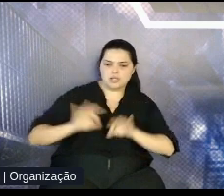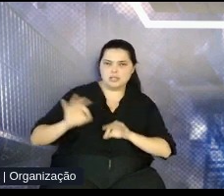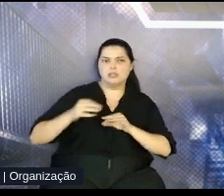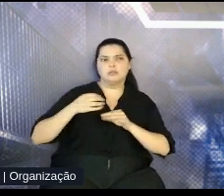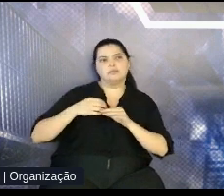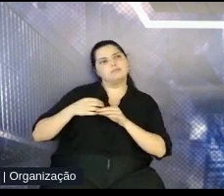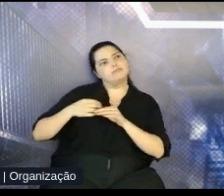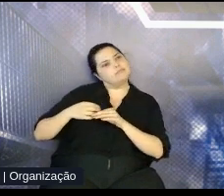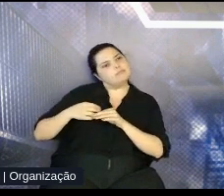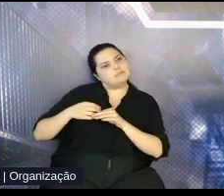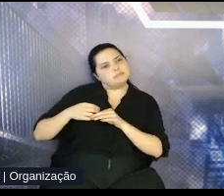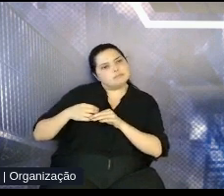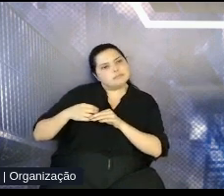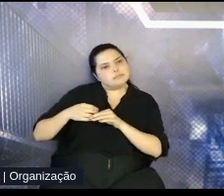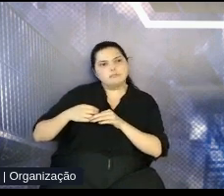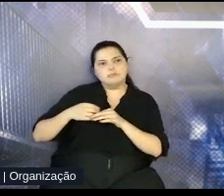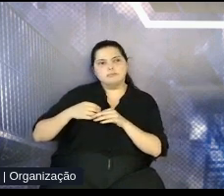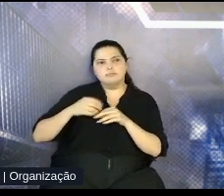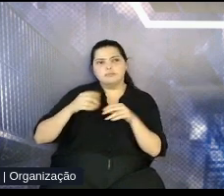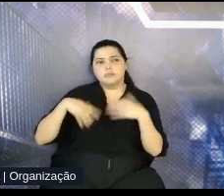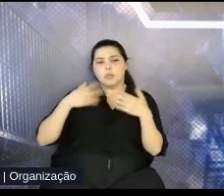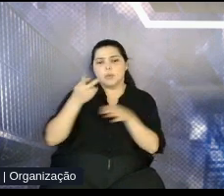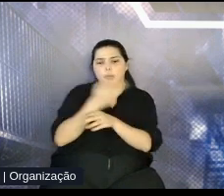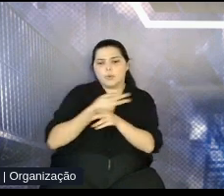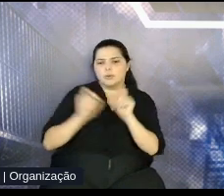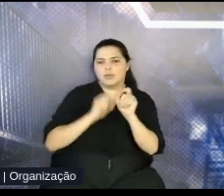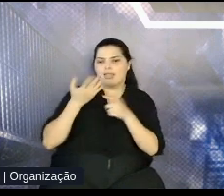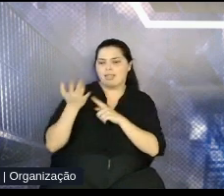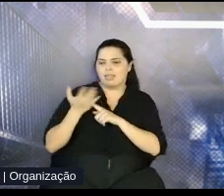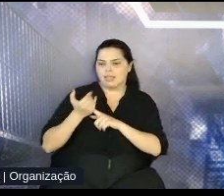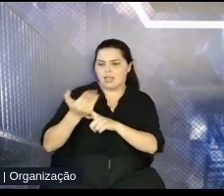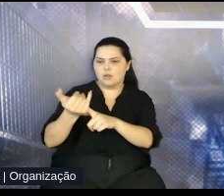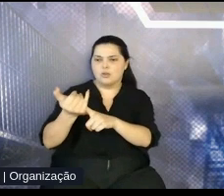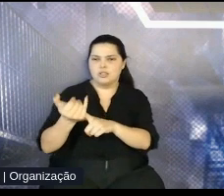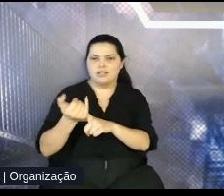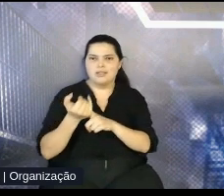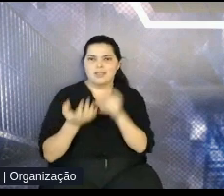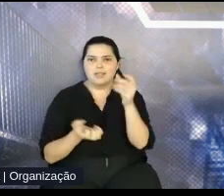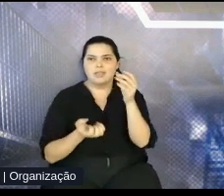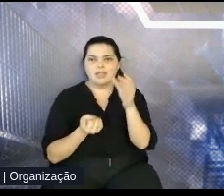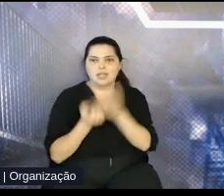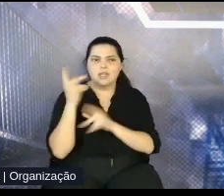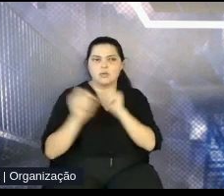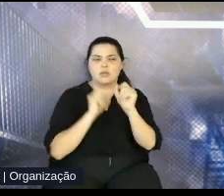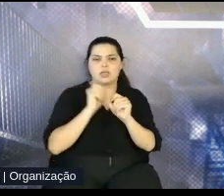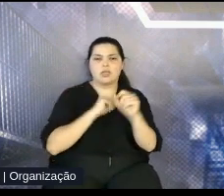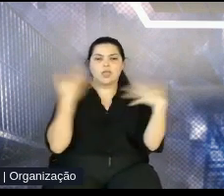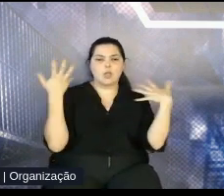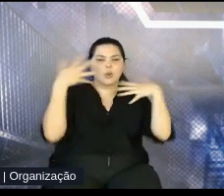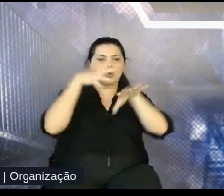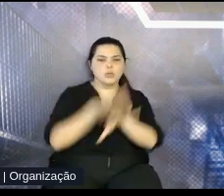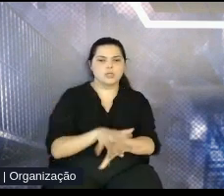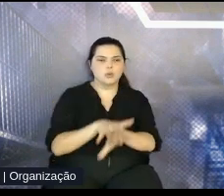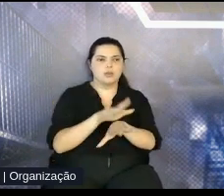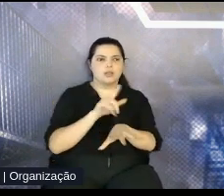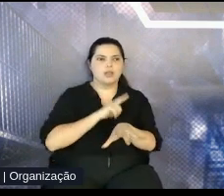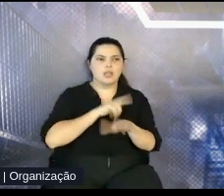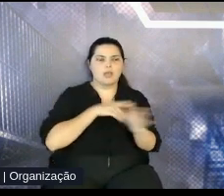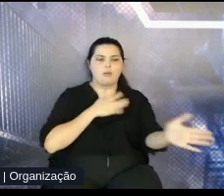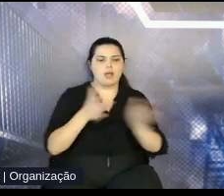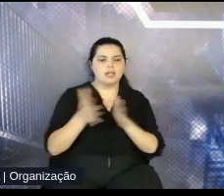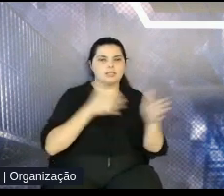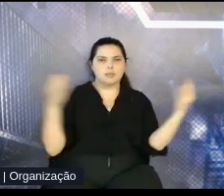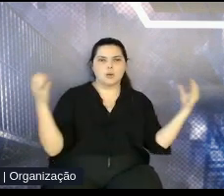Big Techs, em busca de tecnologias que gerem essa inclusão, que gerem essa